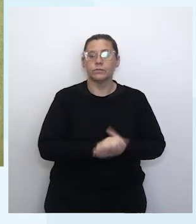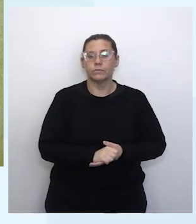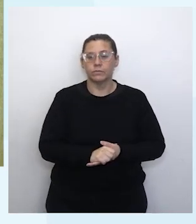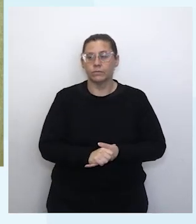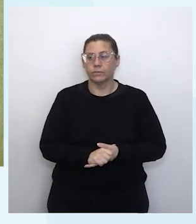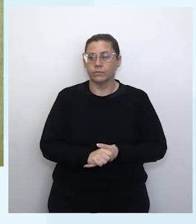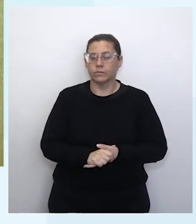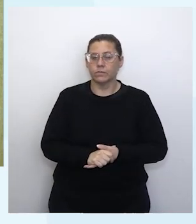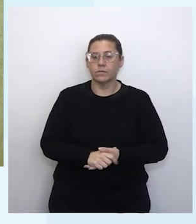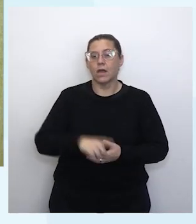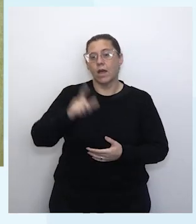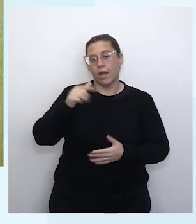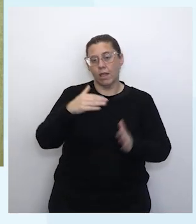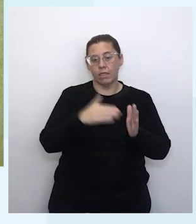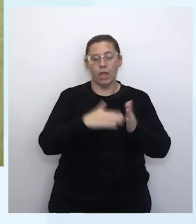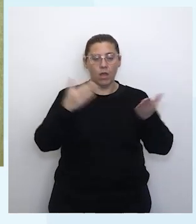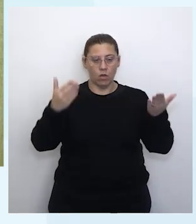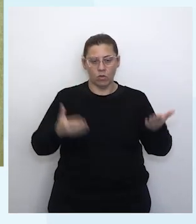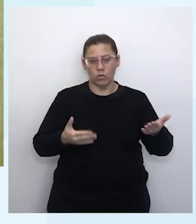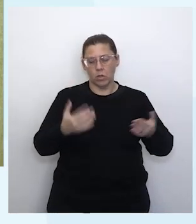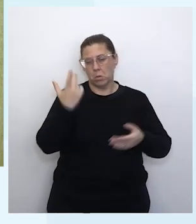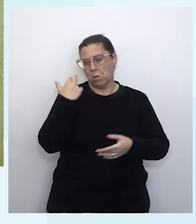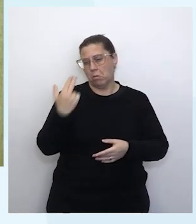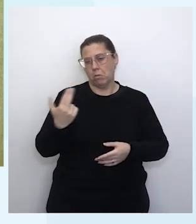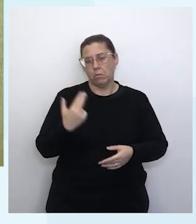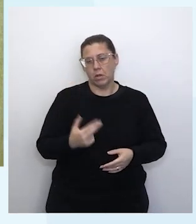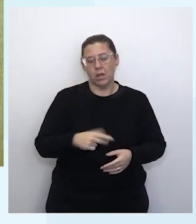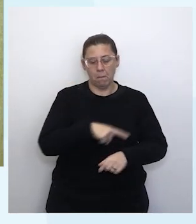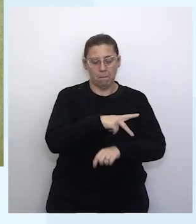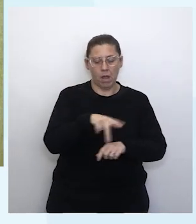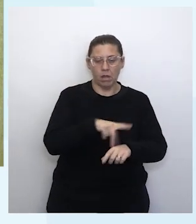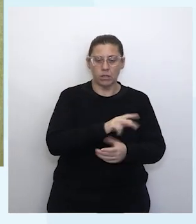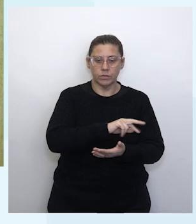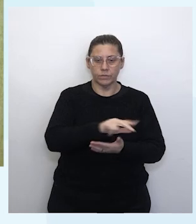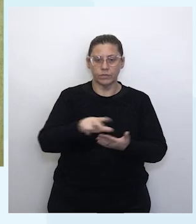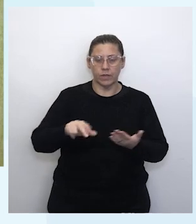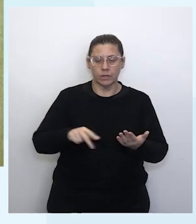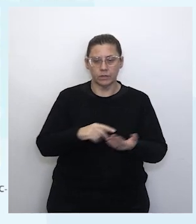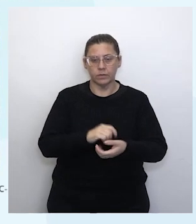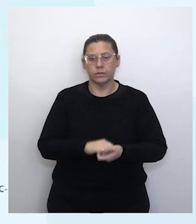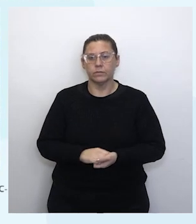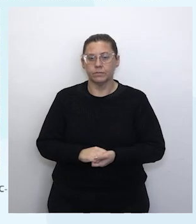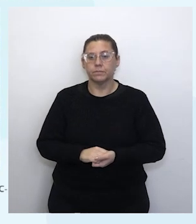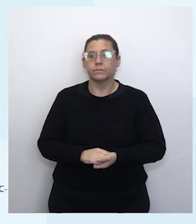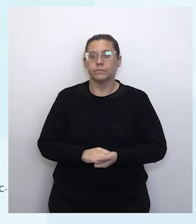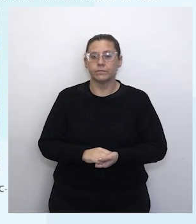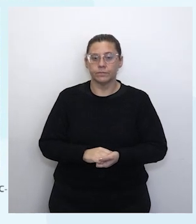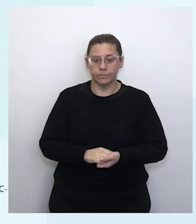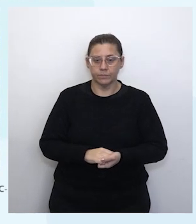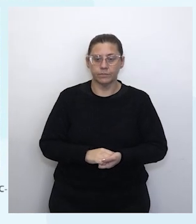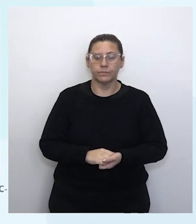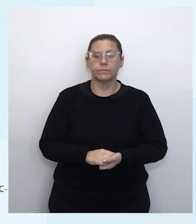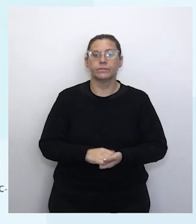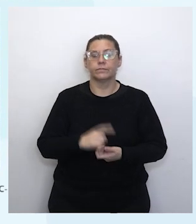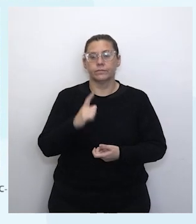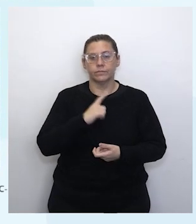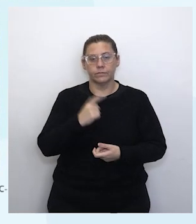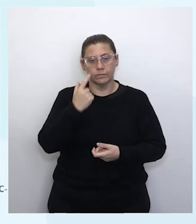né, ele até hoje é tradicionalíssimo, tanto na Turquia como em outras partes do mundo, tá bom? Olha só,